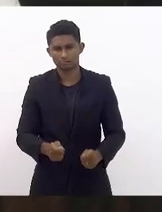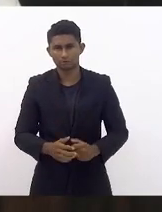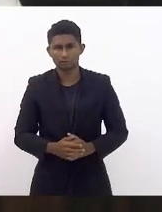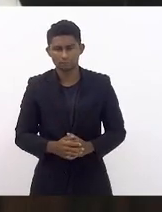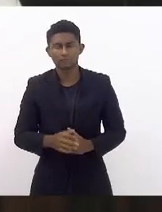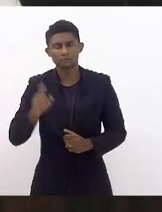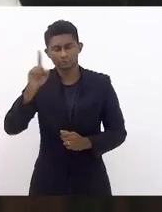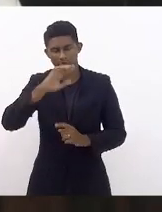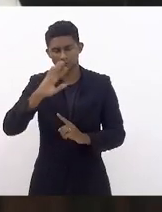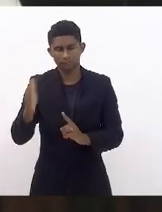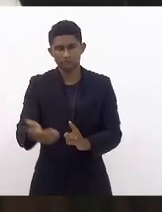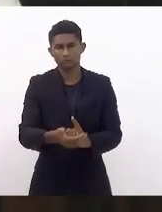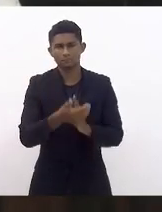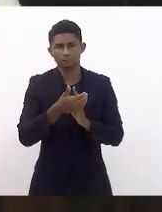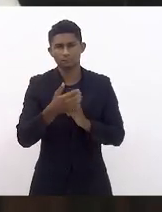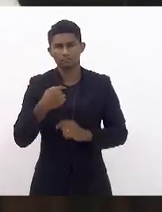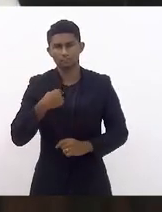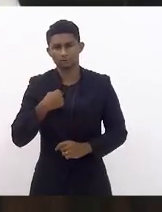e me guarda.